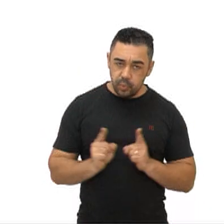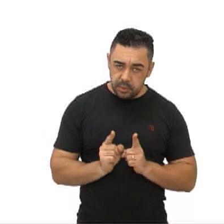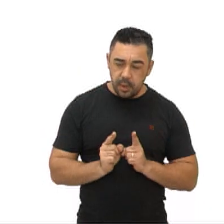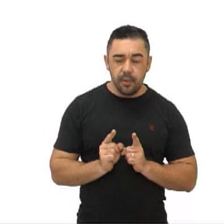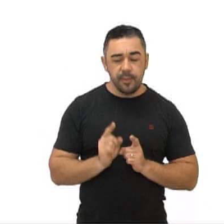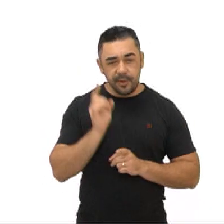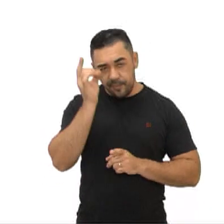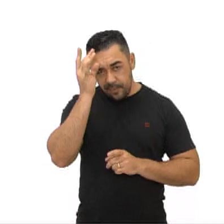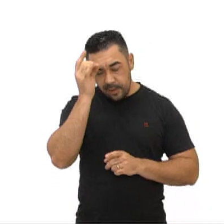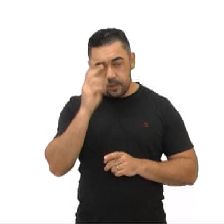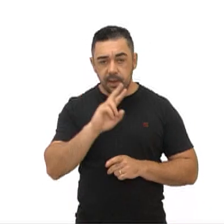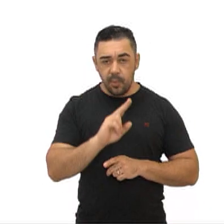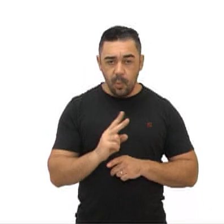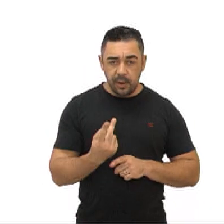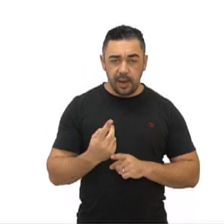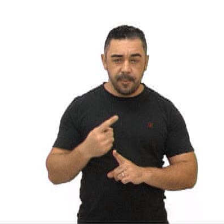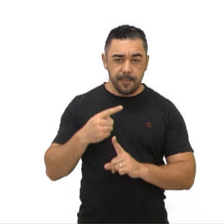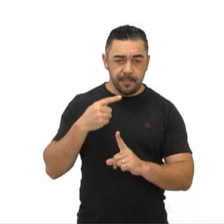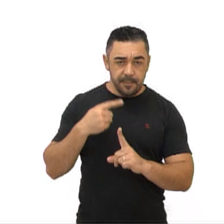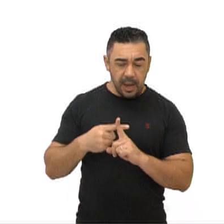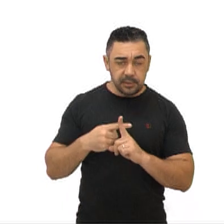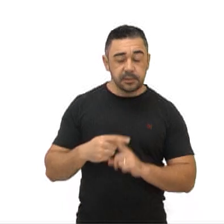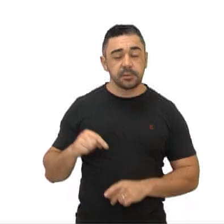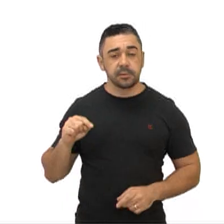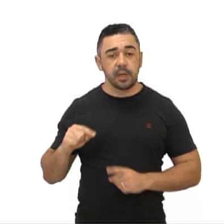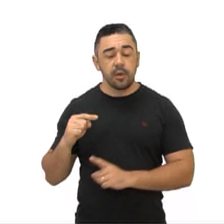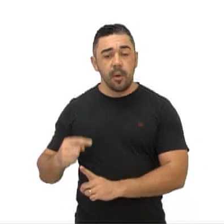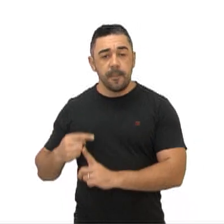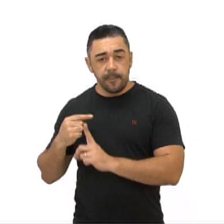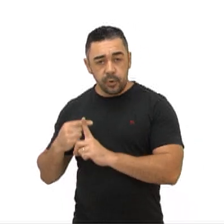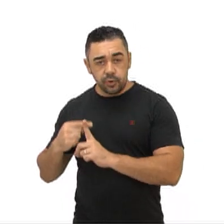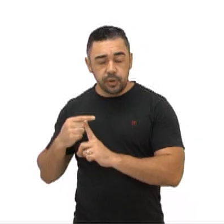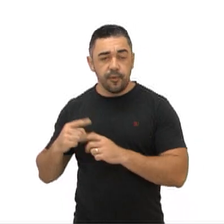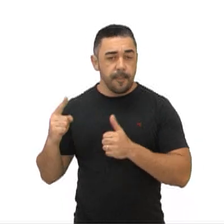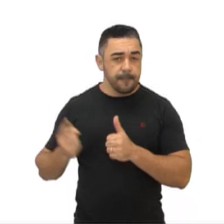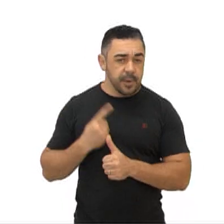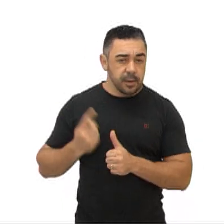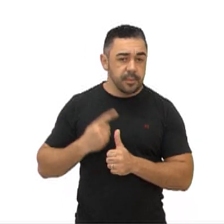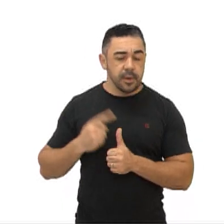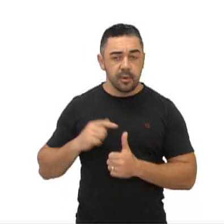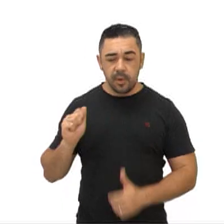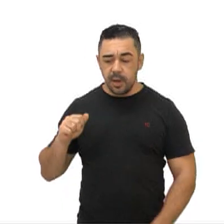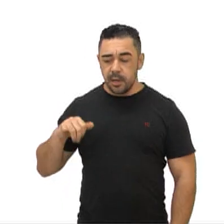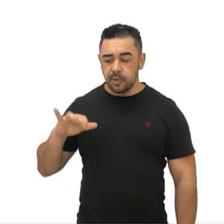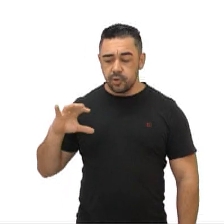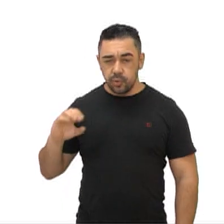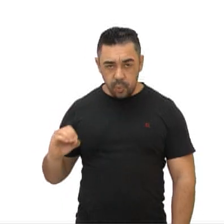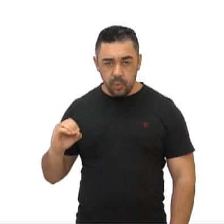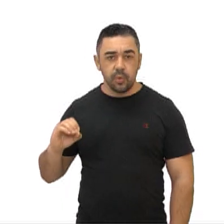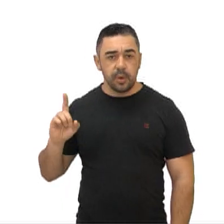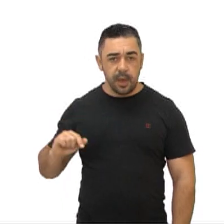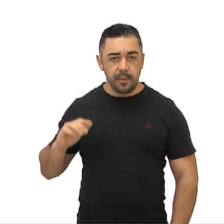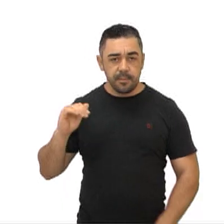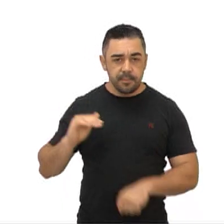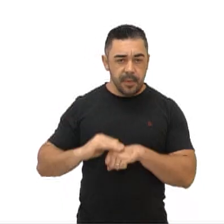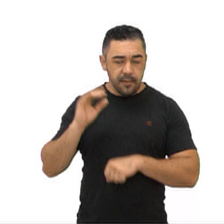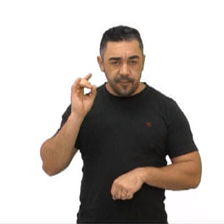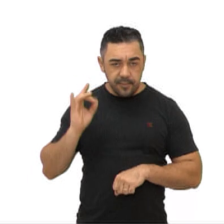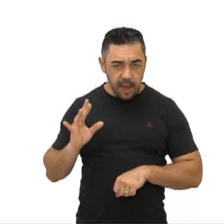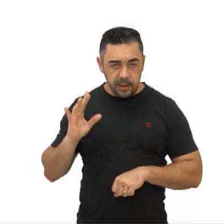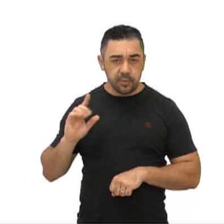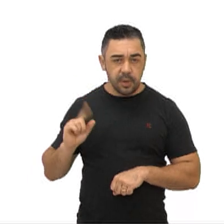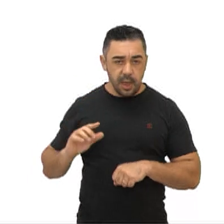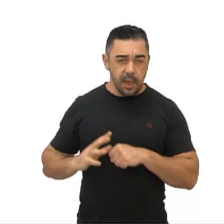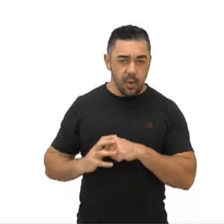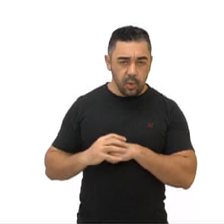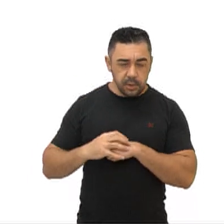que nesse caso é o H+. E no polo positivo, descarrega em primeiro lugar o ânion de descarga mais fácil ou de